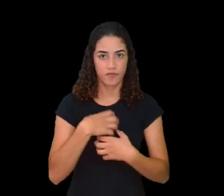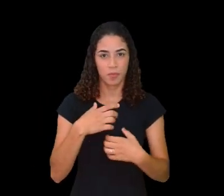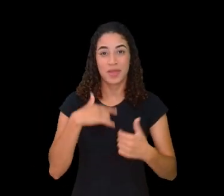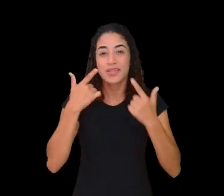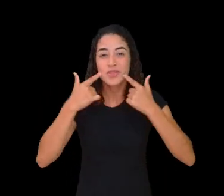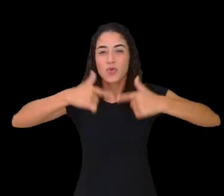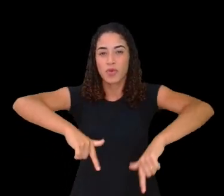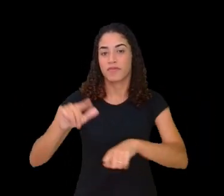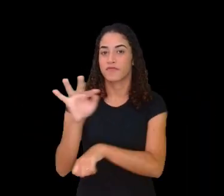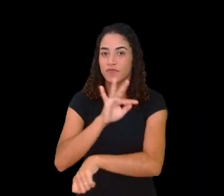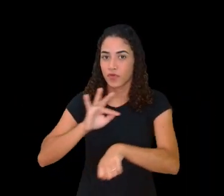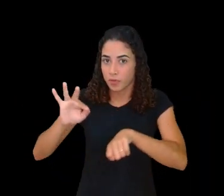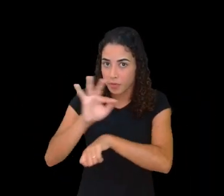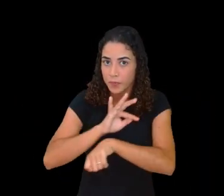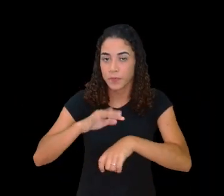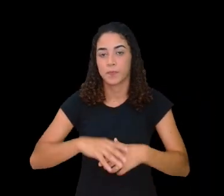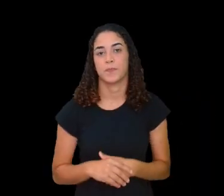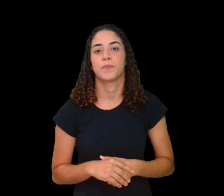linguagem formal.